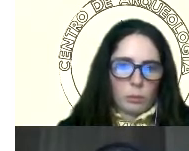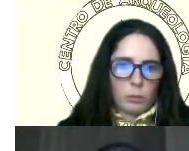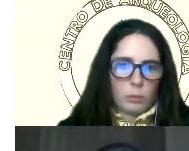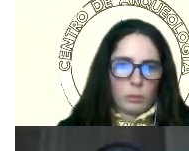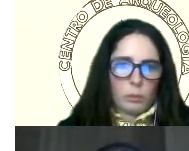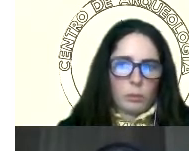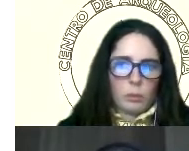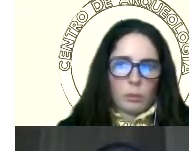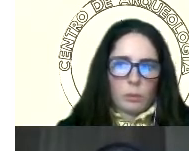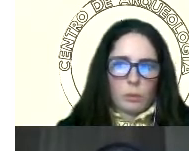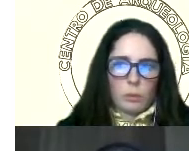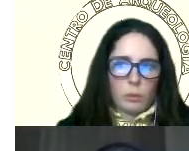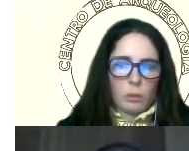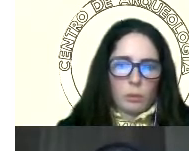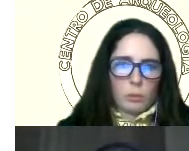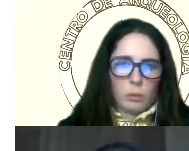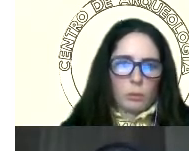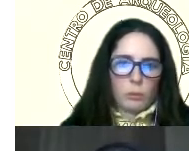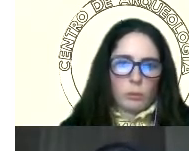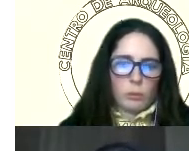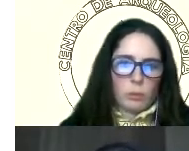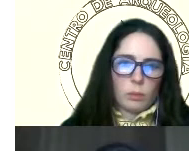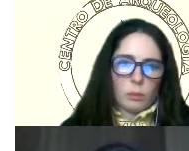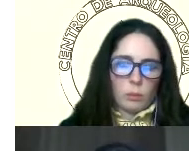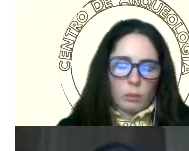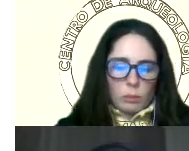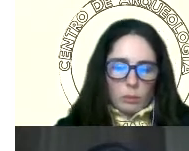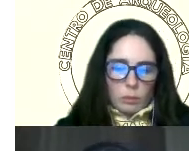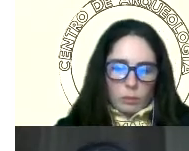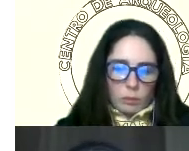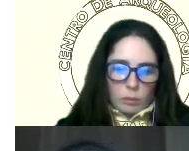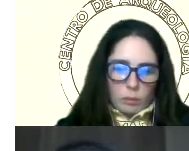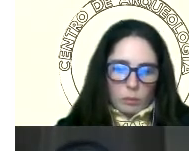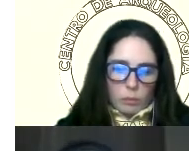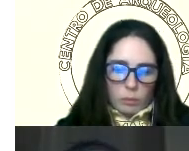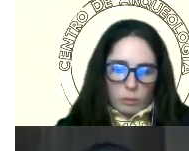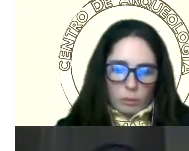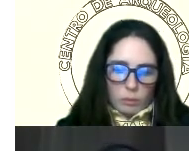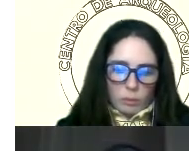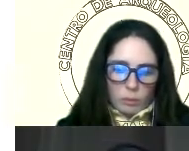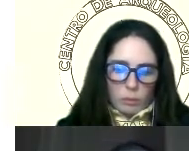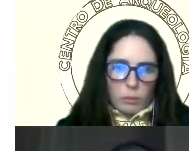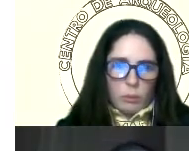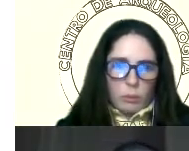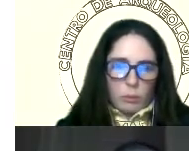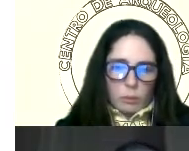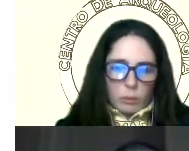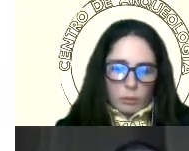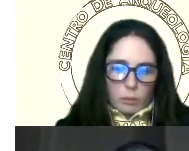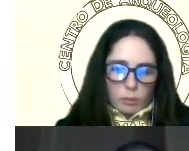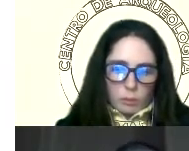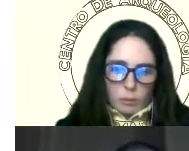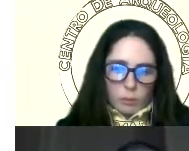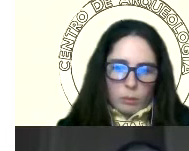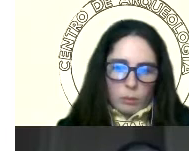poderiam ser as hipóteses mais viáveis de explicação para o espaço do convento